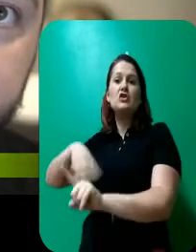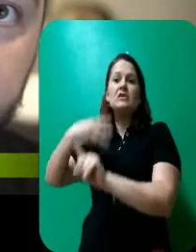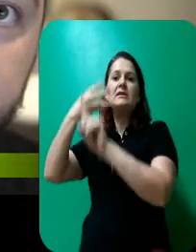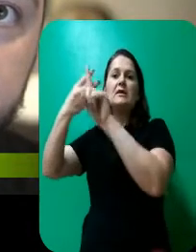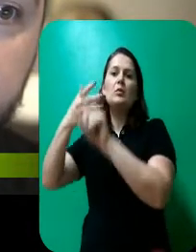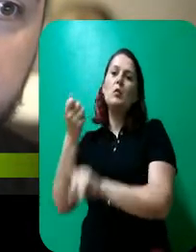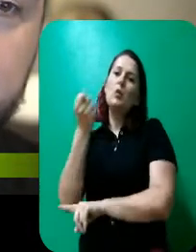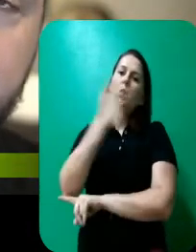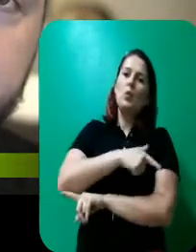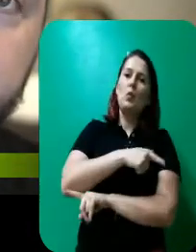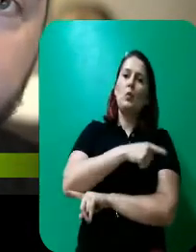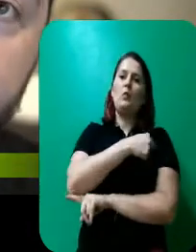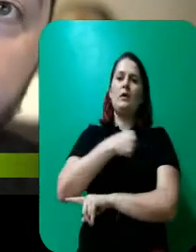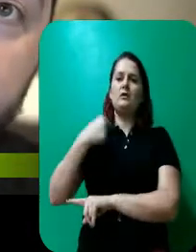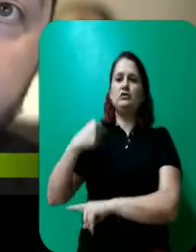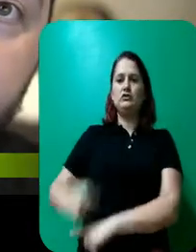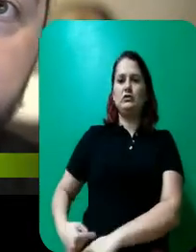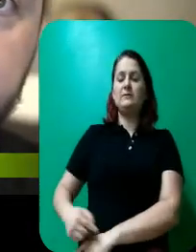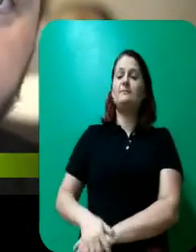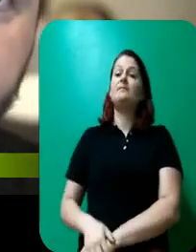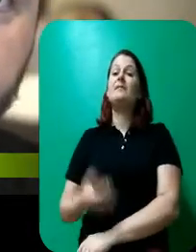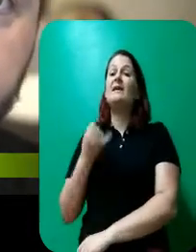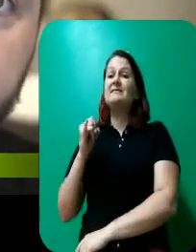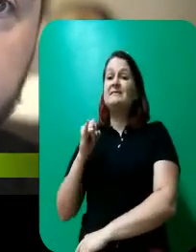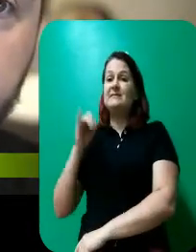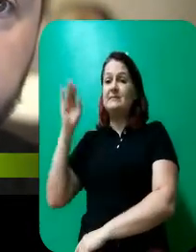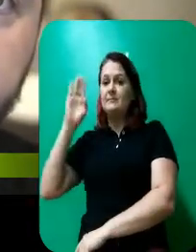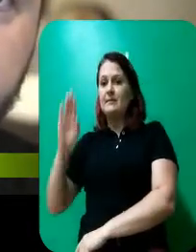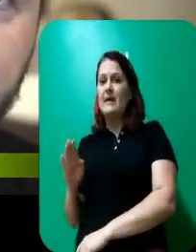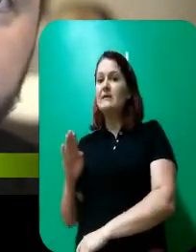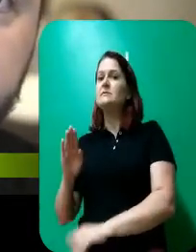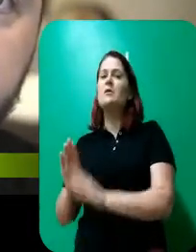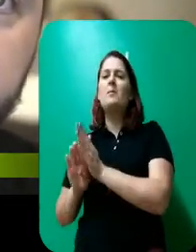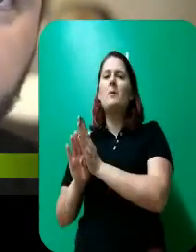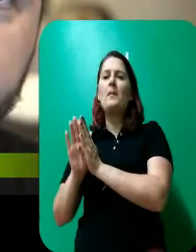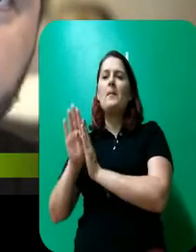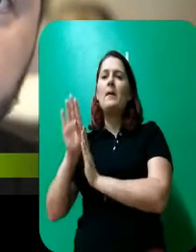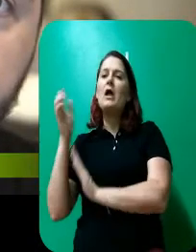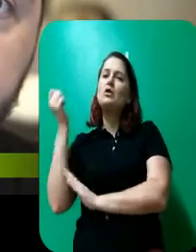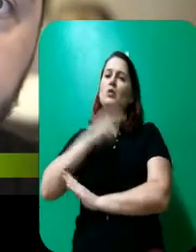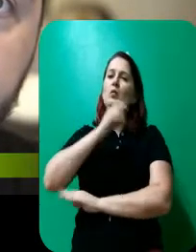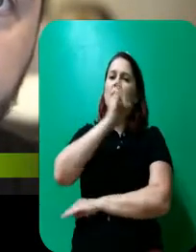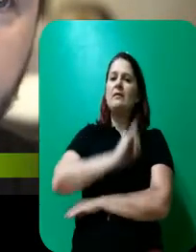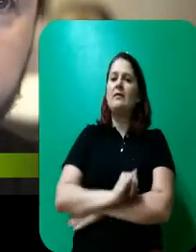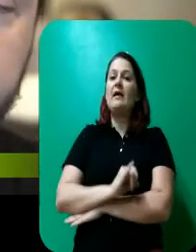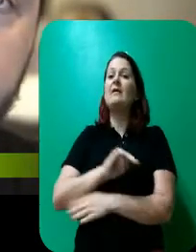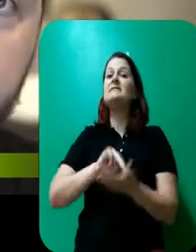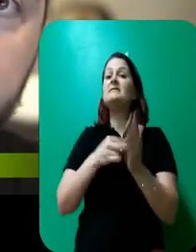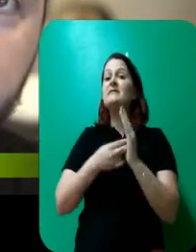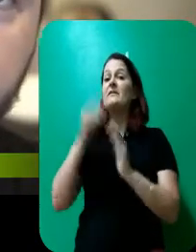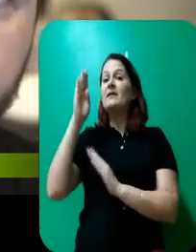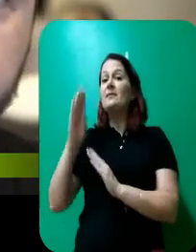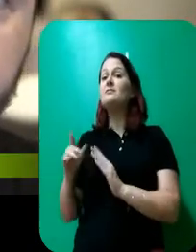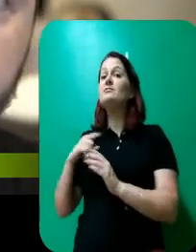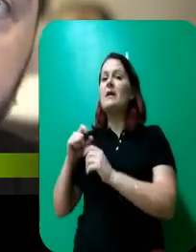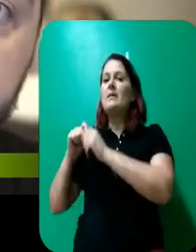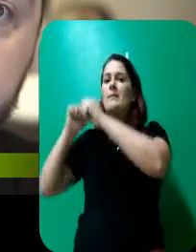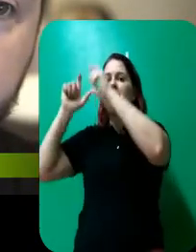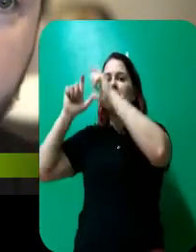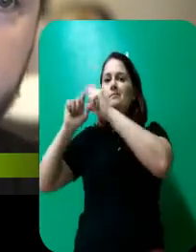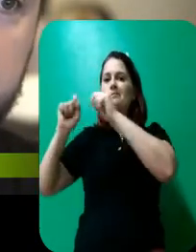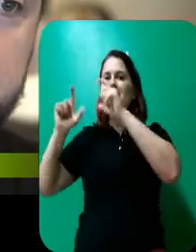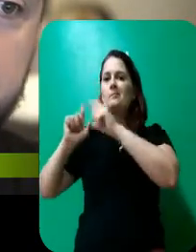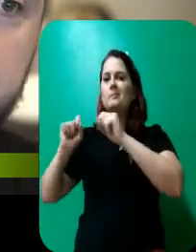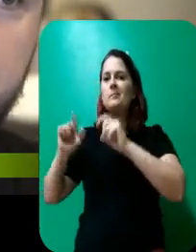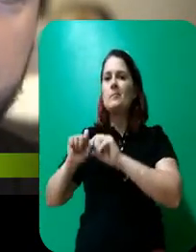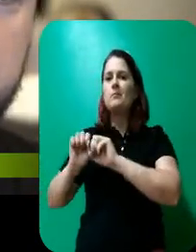Se o Brasil está crescendo mais rápido do que a Itália, quer dizer que a gente tem o número de casos aumentando em mais regiões do que a Itália tem. No caso da Itália, é a região da Lombardia.